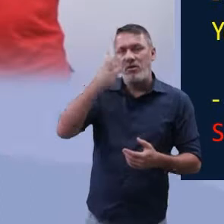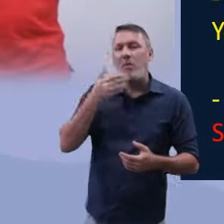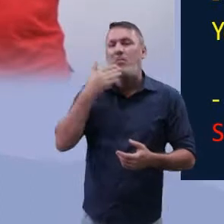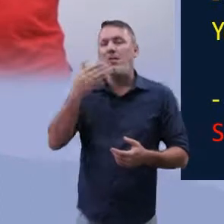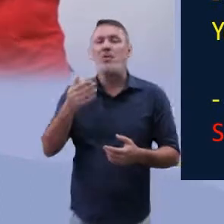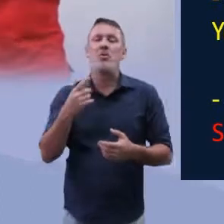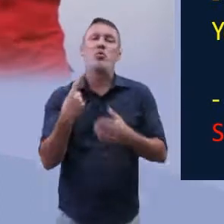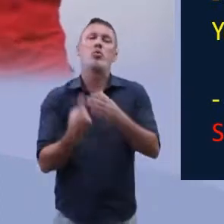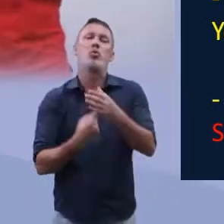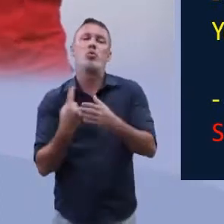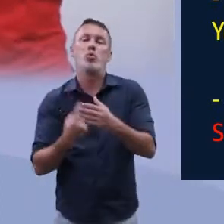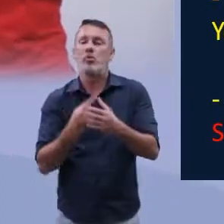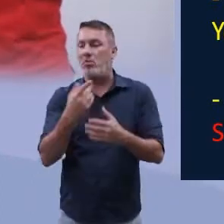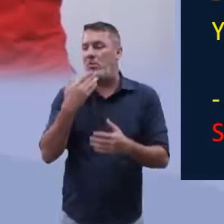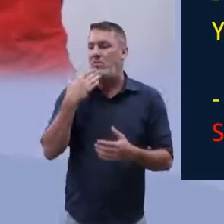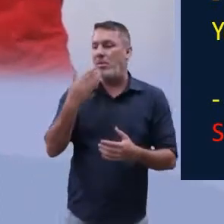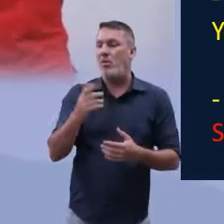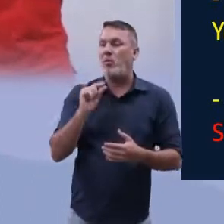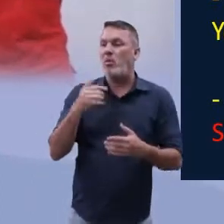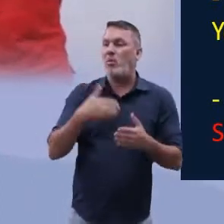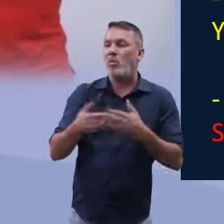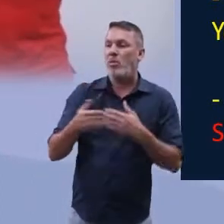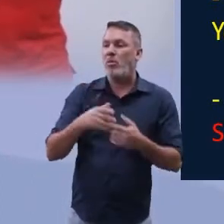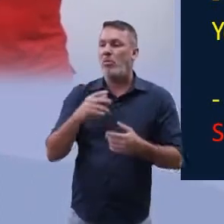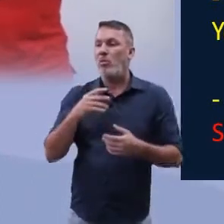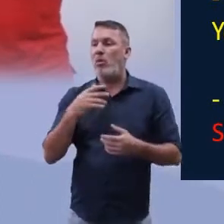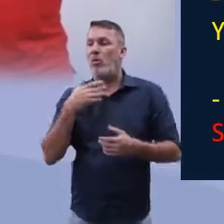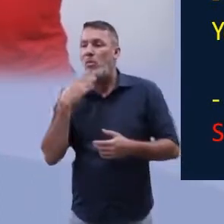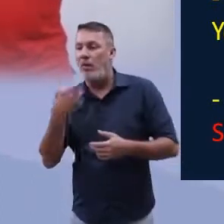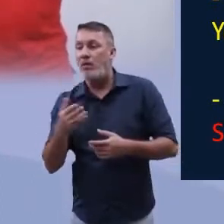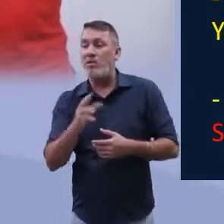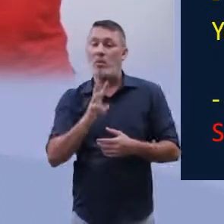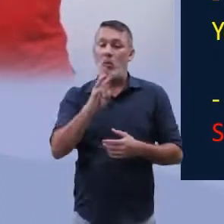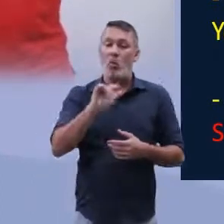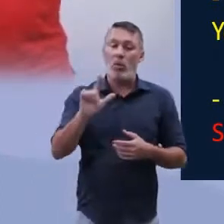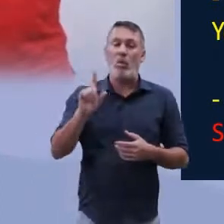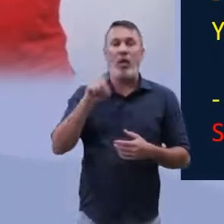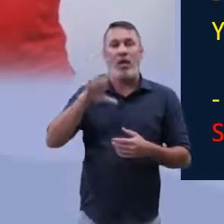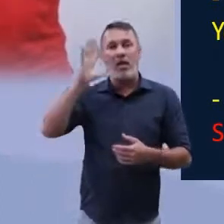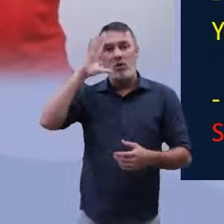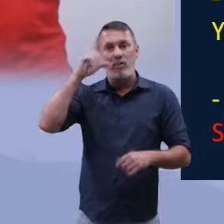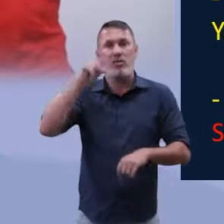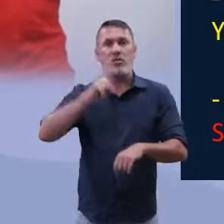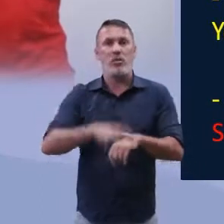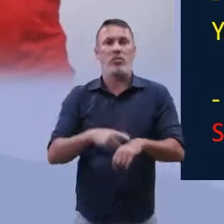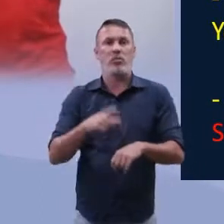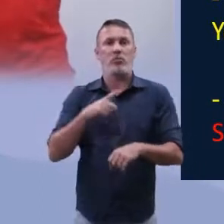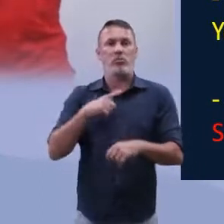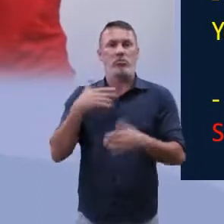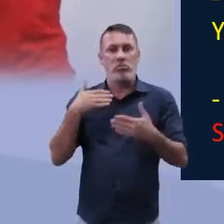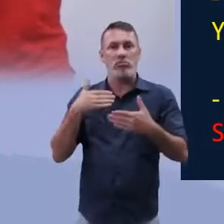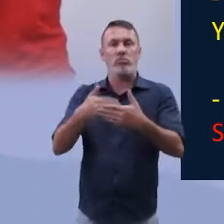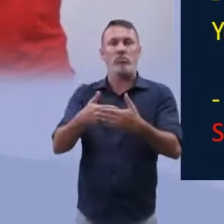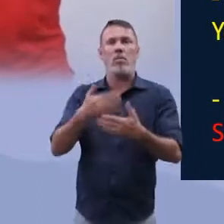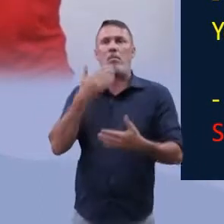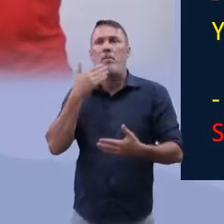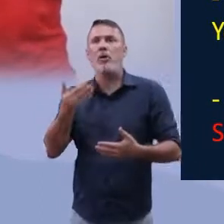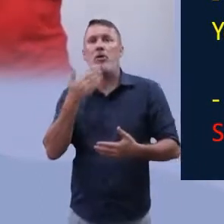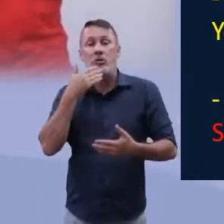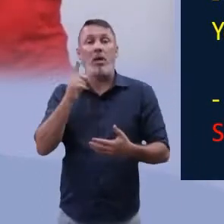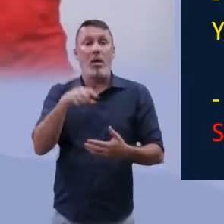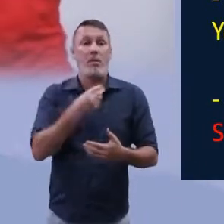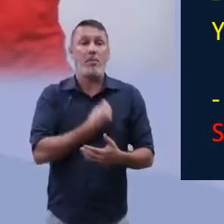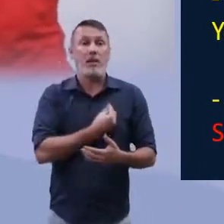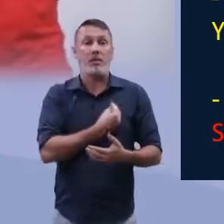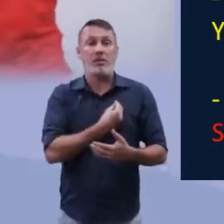um refrigerante, vai tomar um suco. I will have juice. Tá? Então, o will são essas decisões que são tomadas, pedidos que